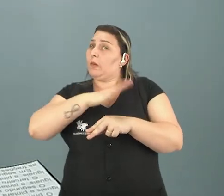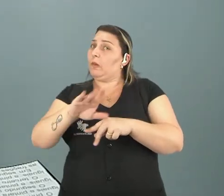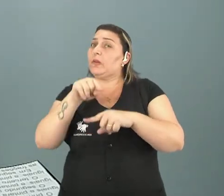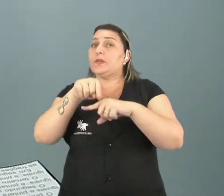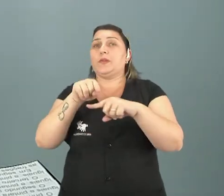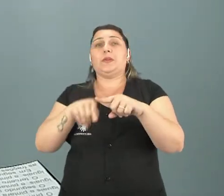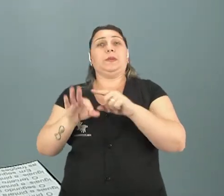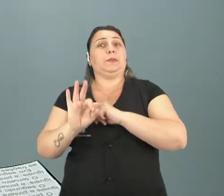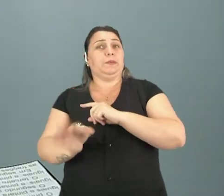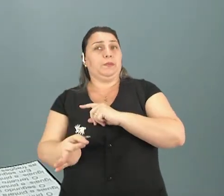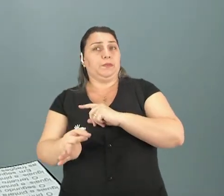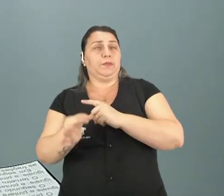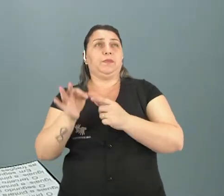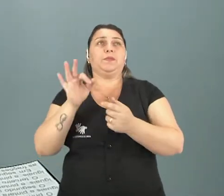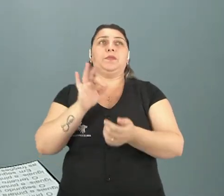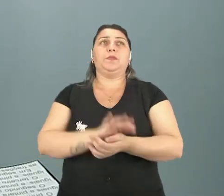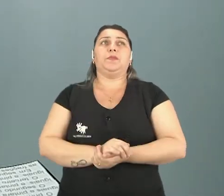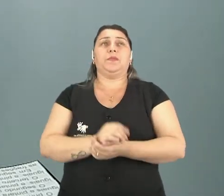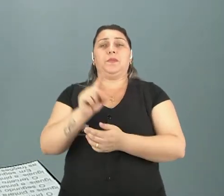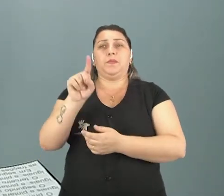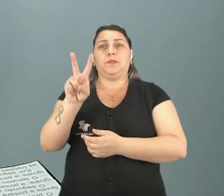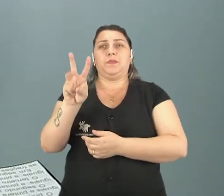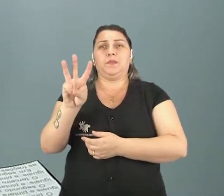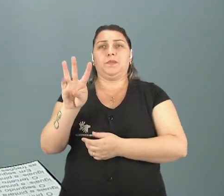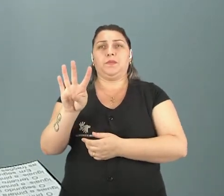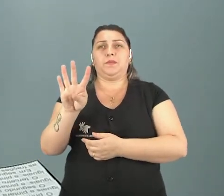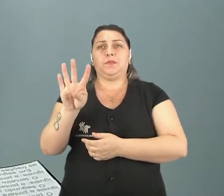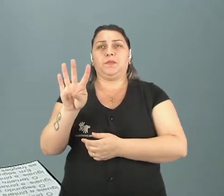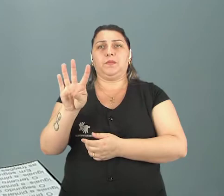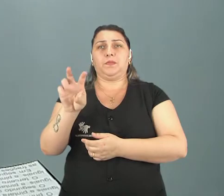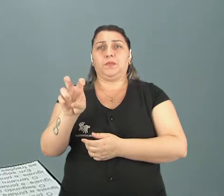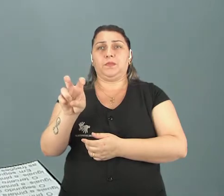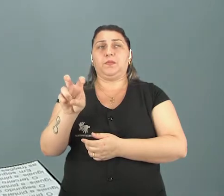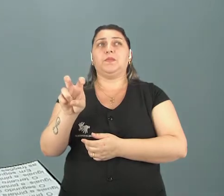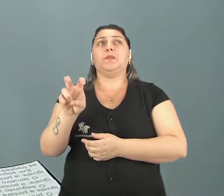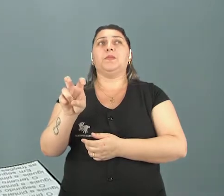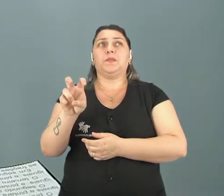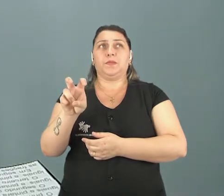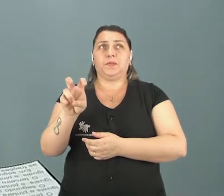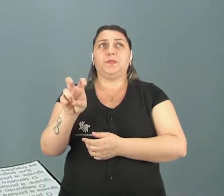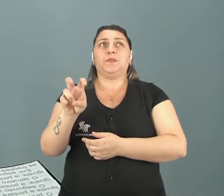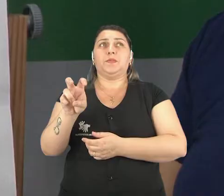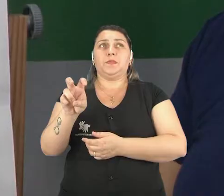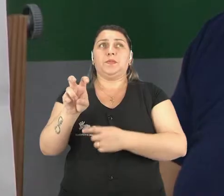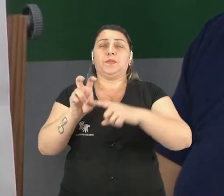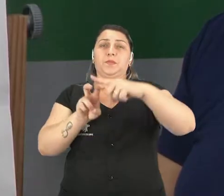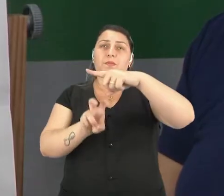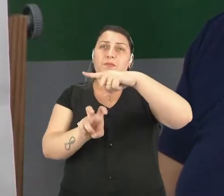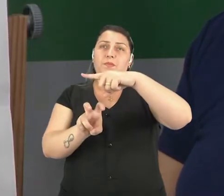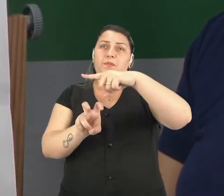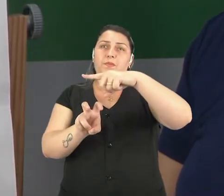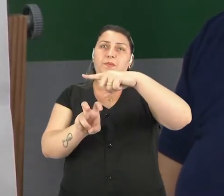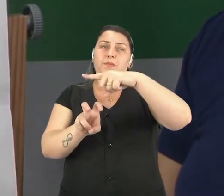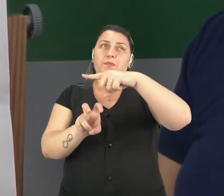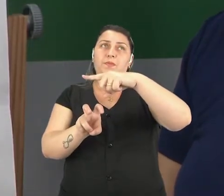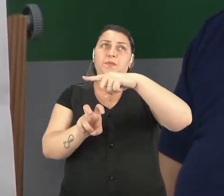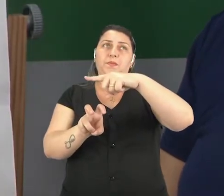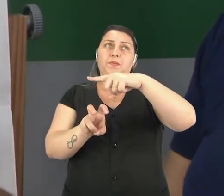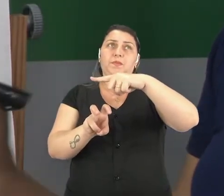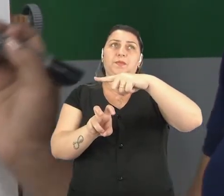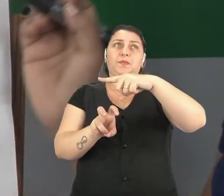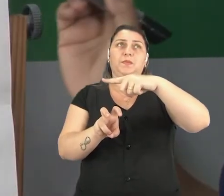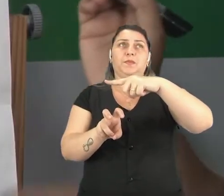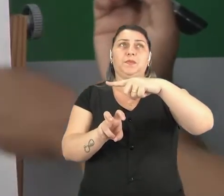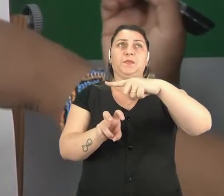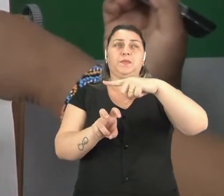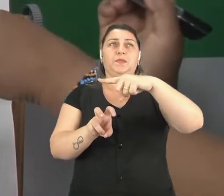Então, vamos lá. 1, 2, 3, 4, 5. Então, eu tenho 5, meu